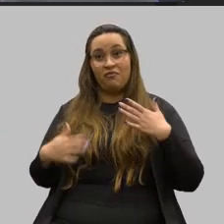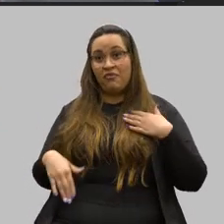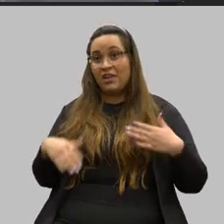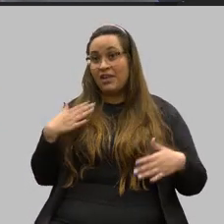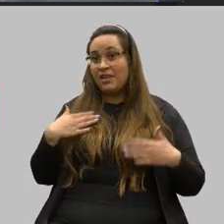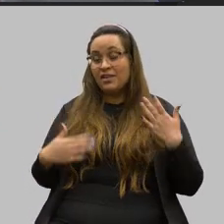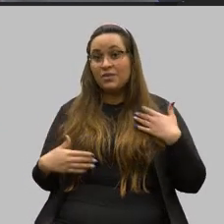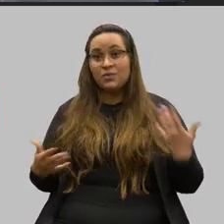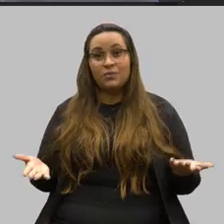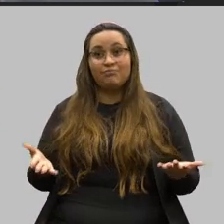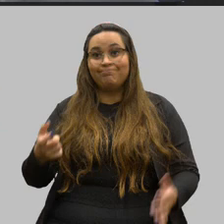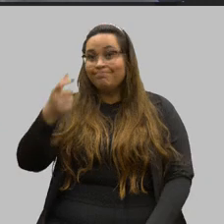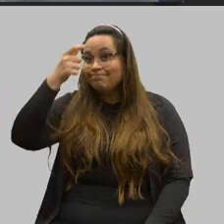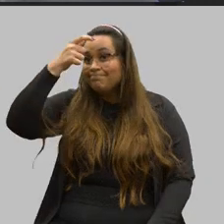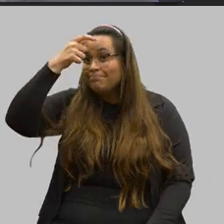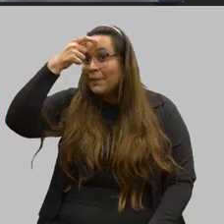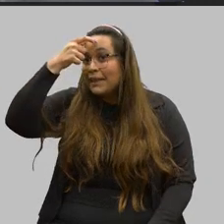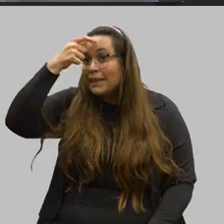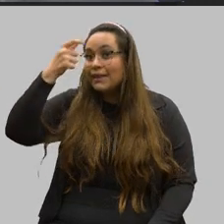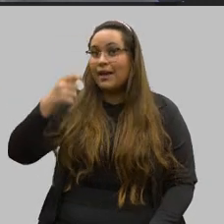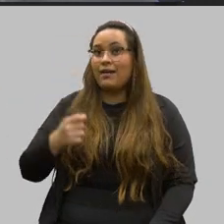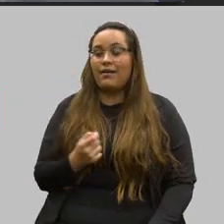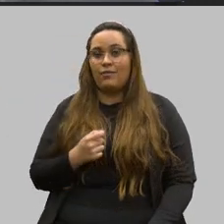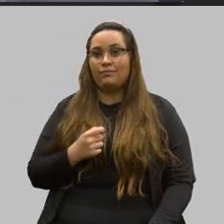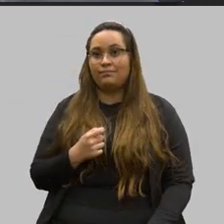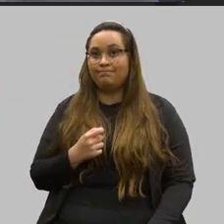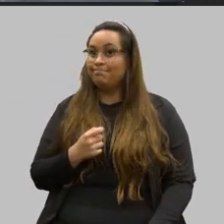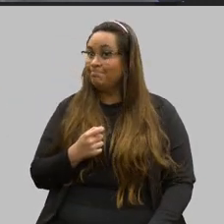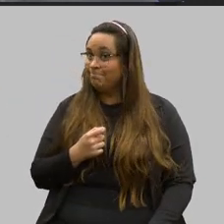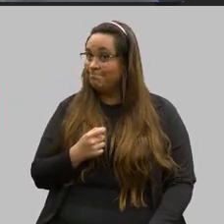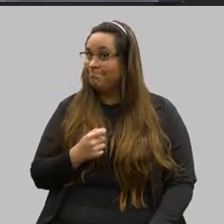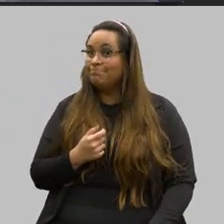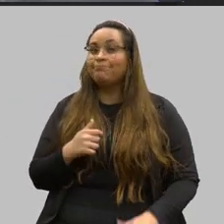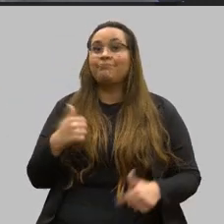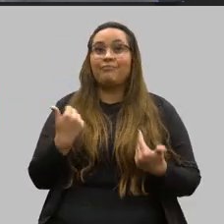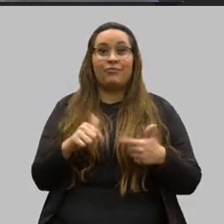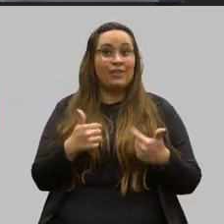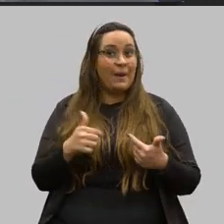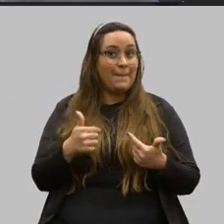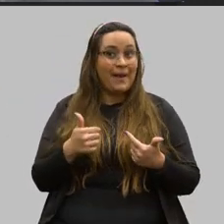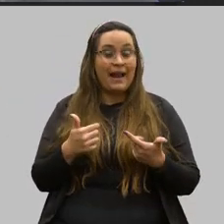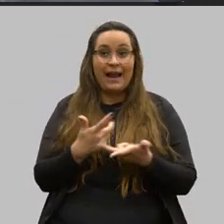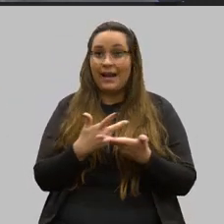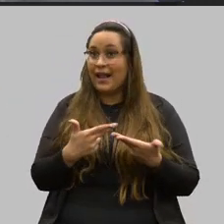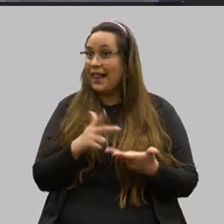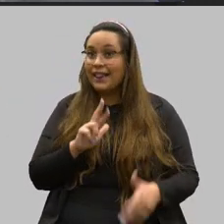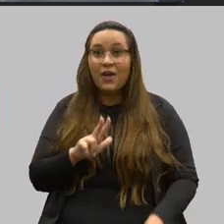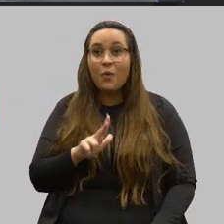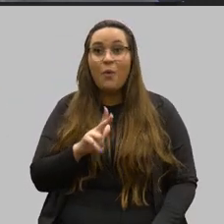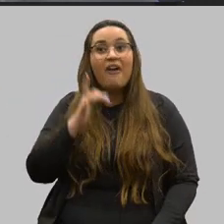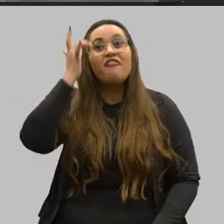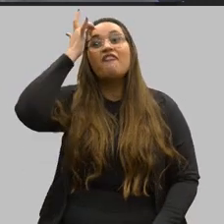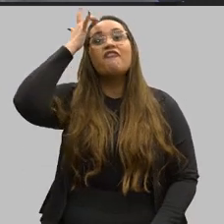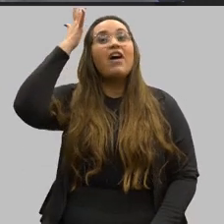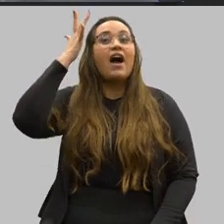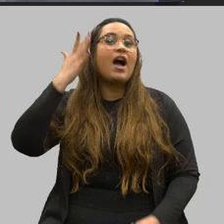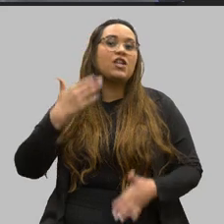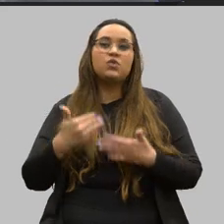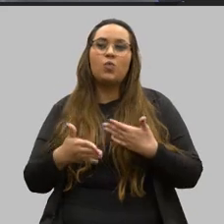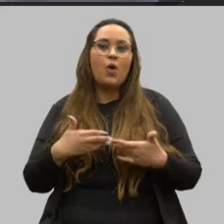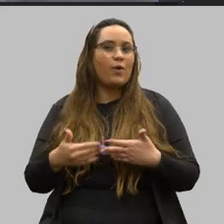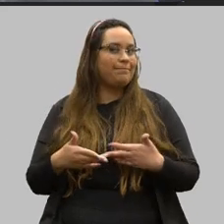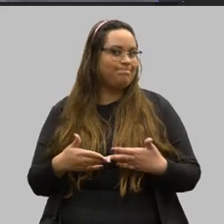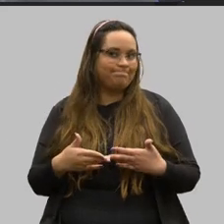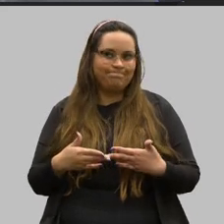adoecimento mental né o exercício da profissão não é um exercício qualquer não é eh então